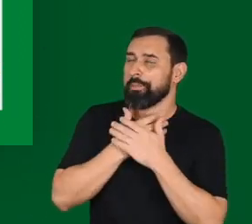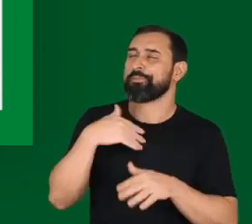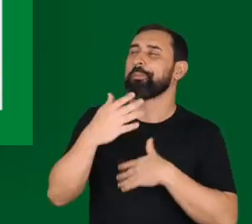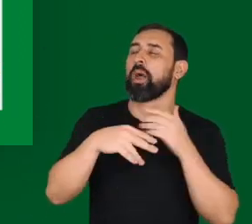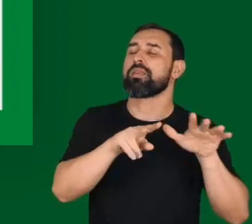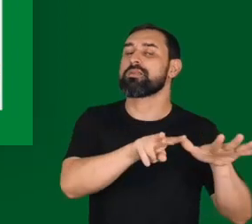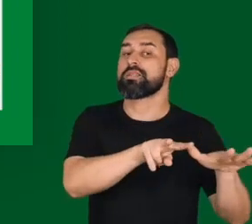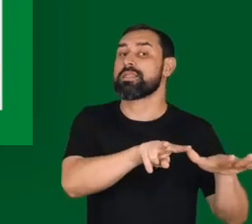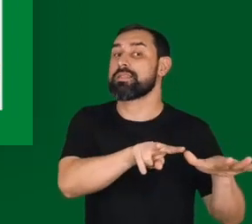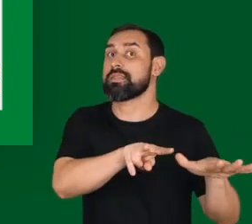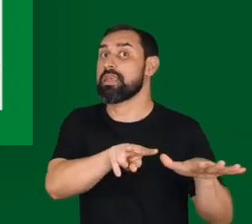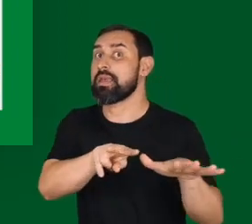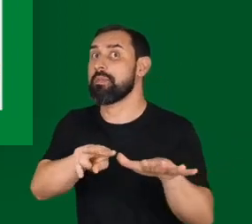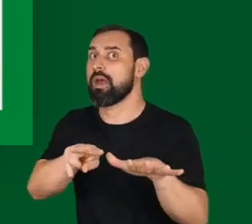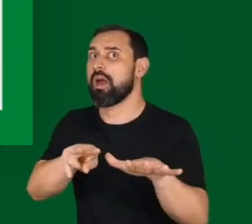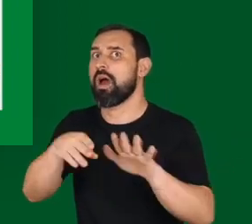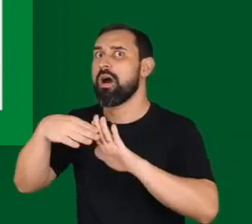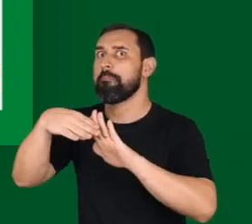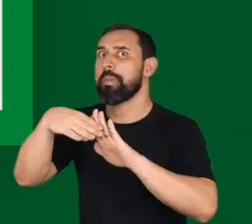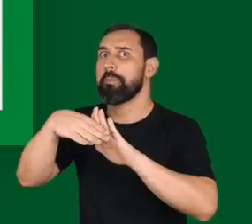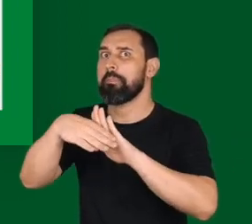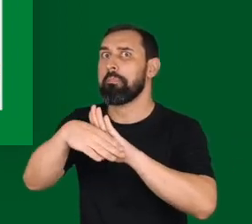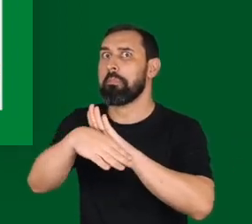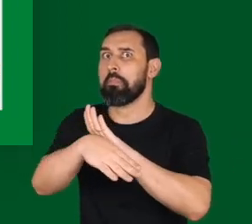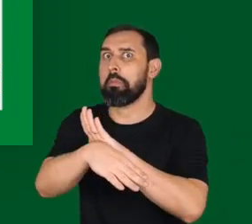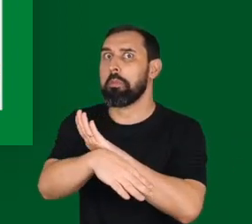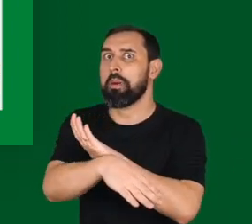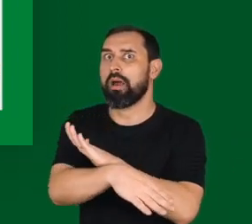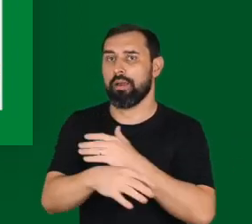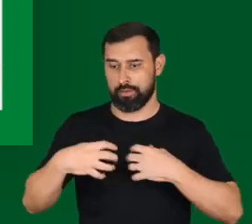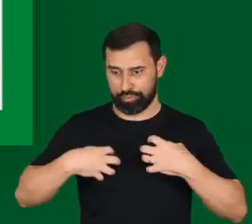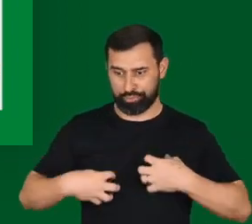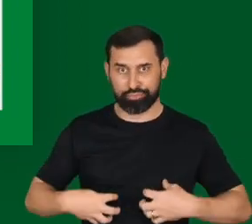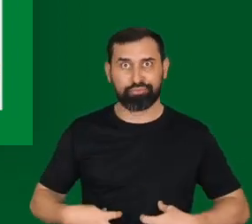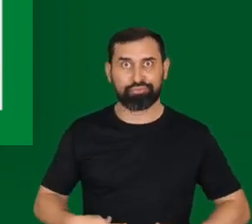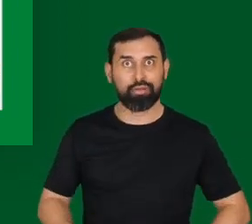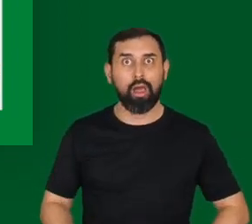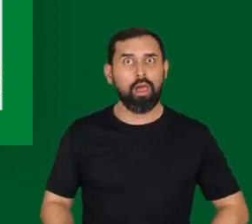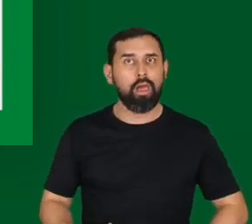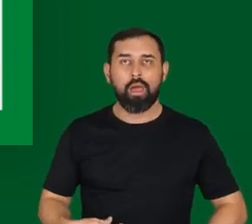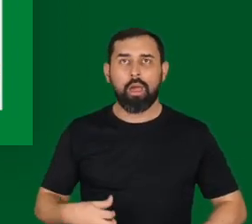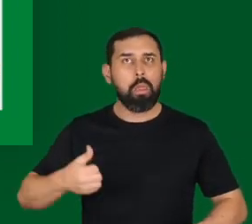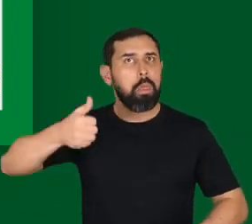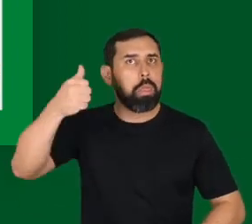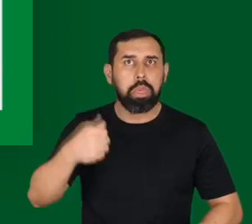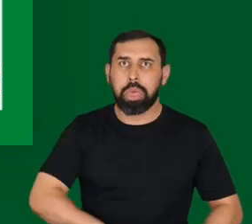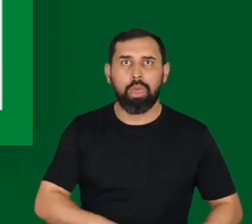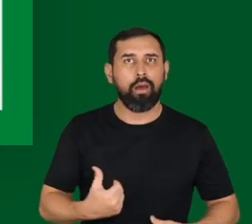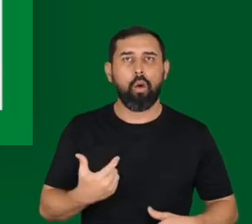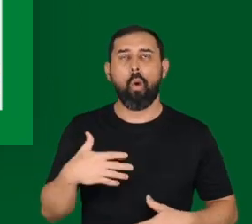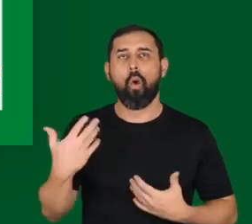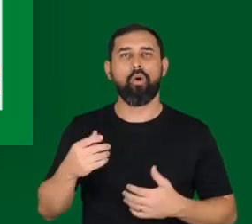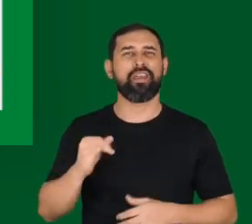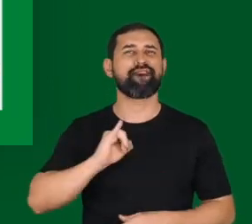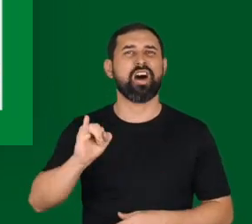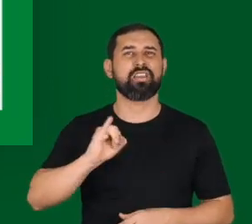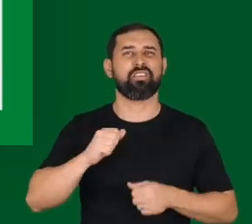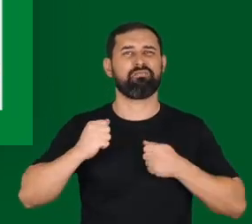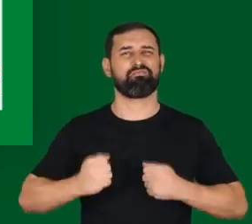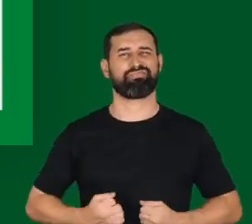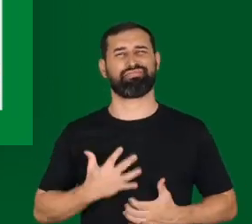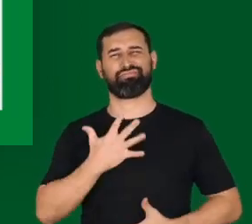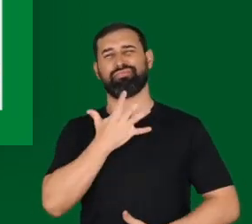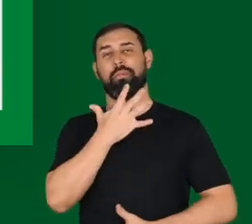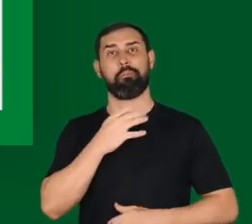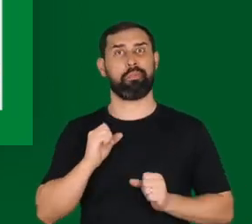e aí houve complicações ao paciente e o paciente apresentou falência de órgãos ou em uma infecção